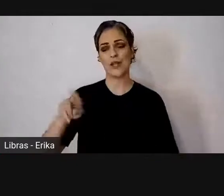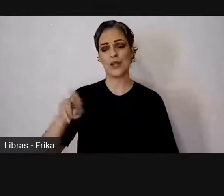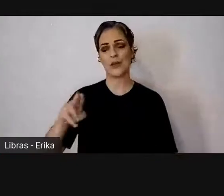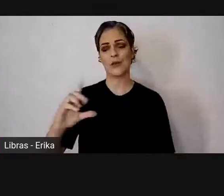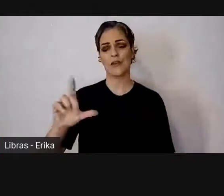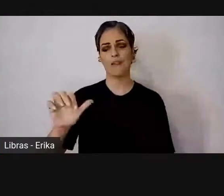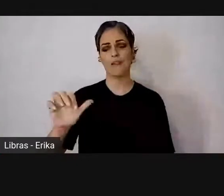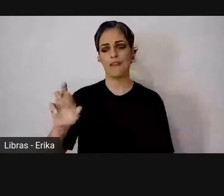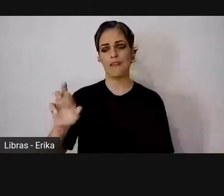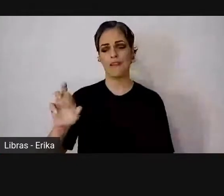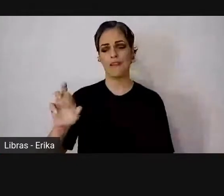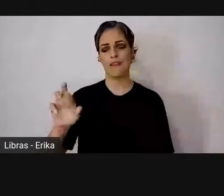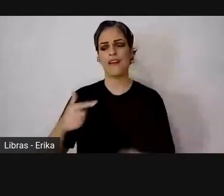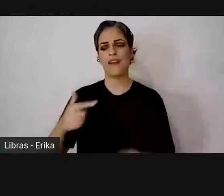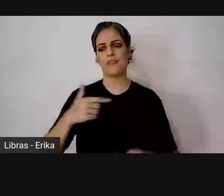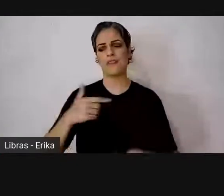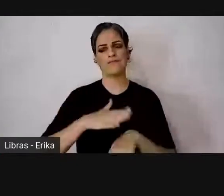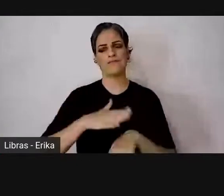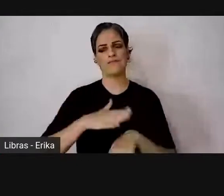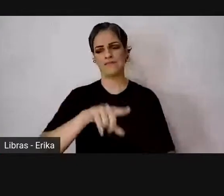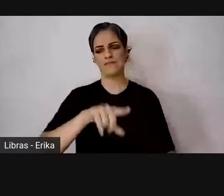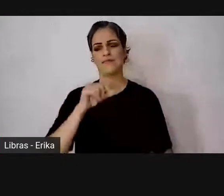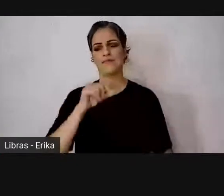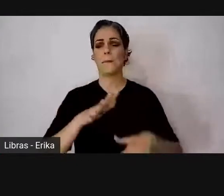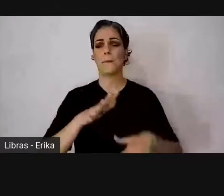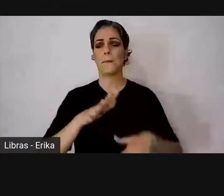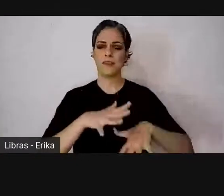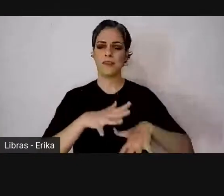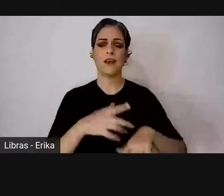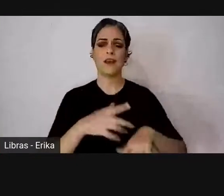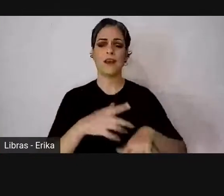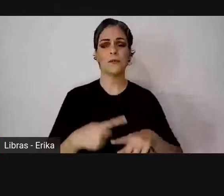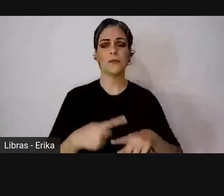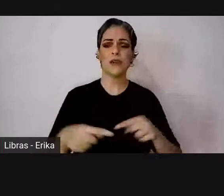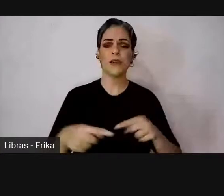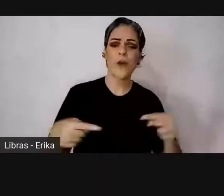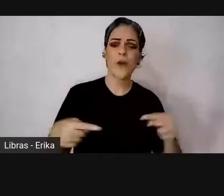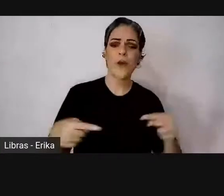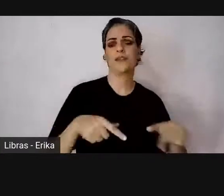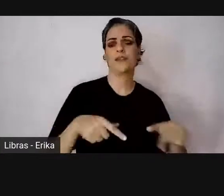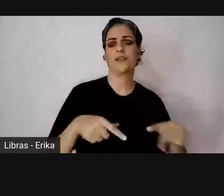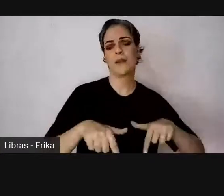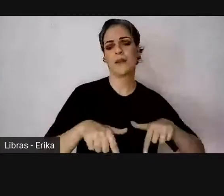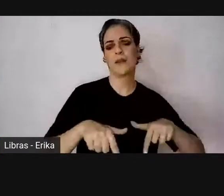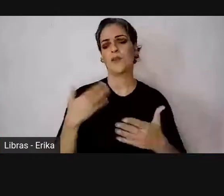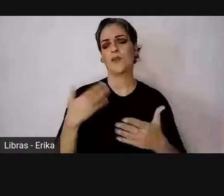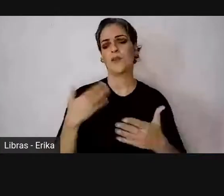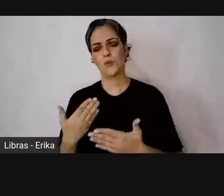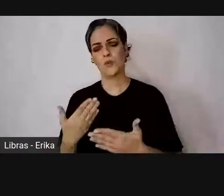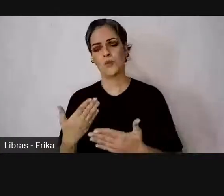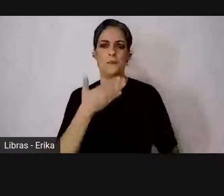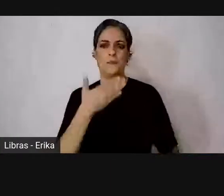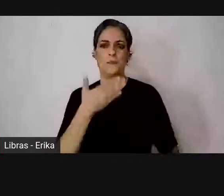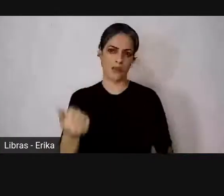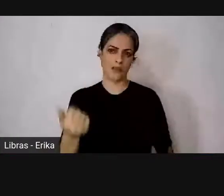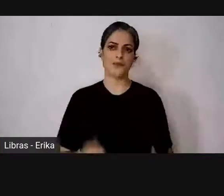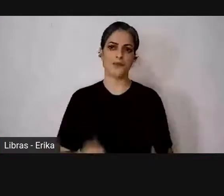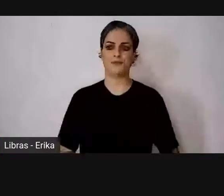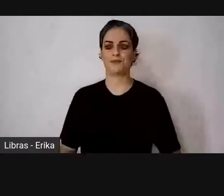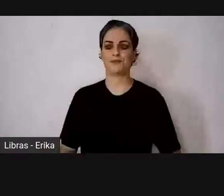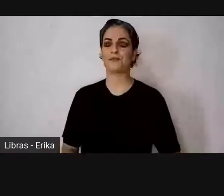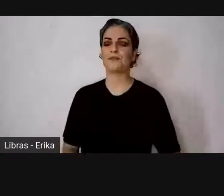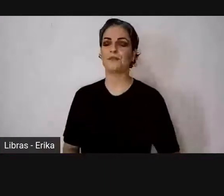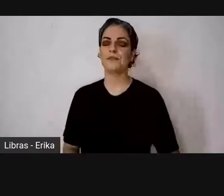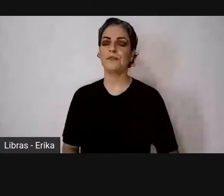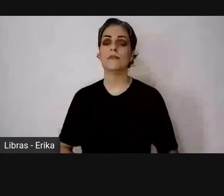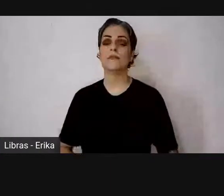por conta da conciliação emprego e estudo. E, posteriormente, eu passei para a